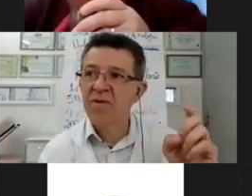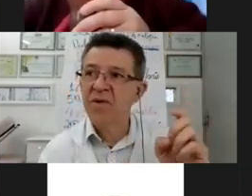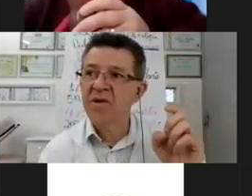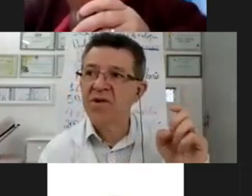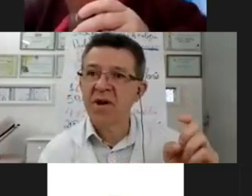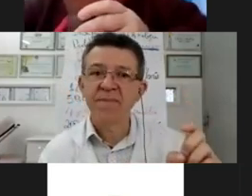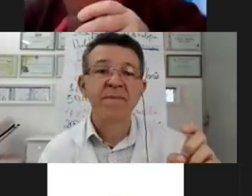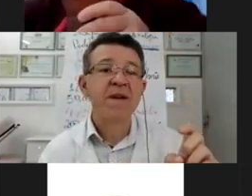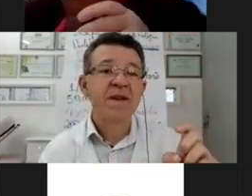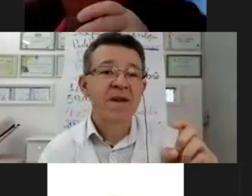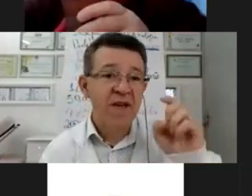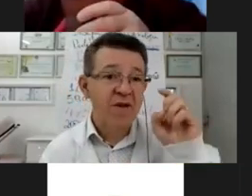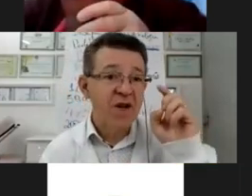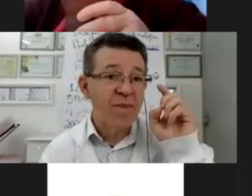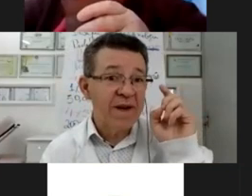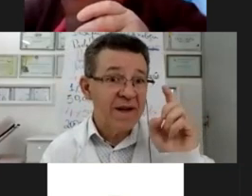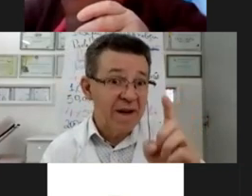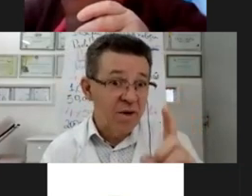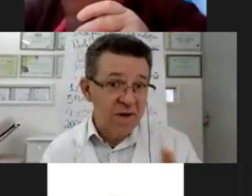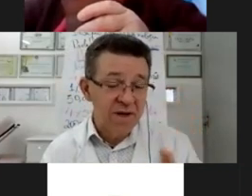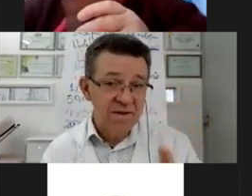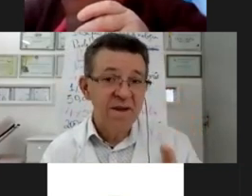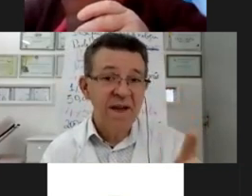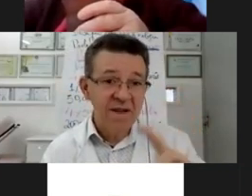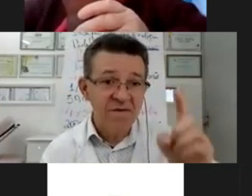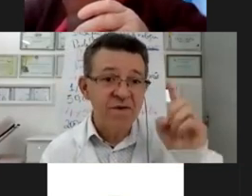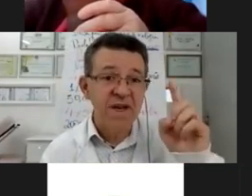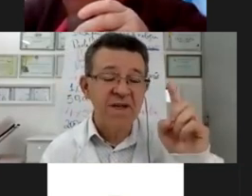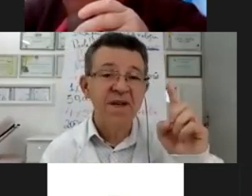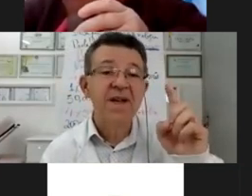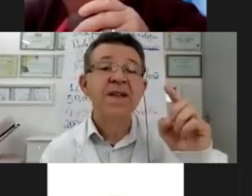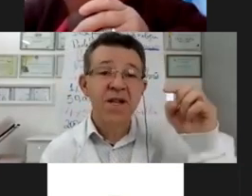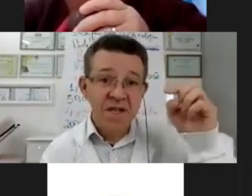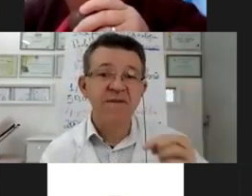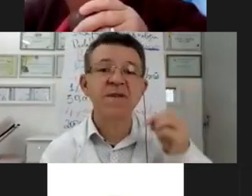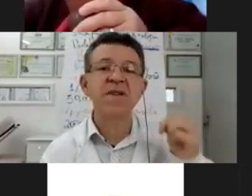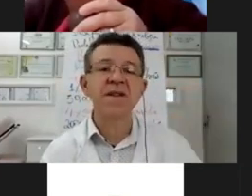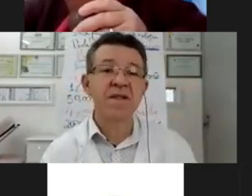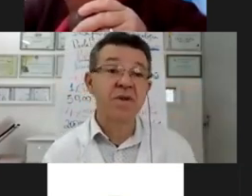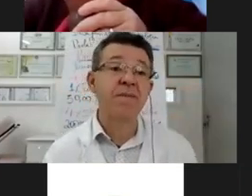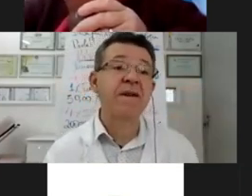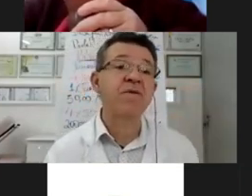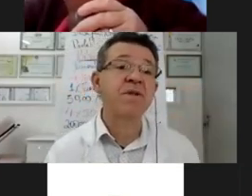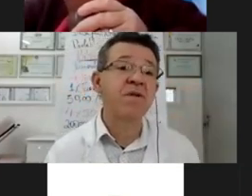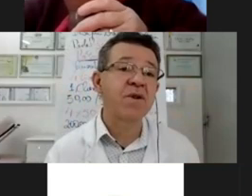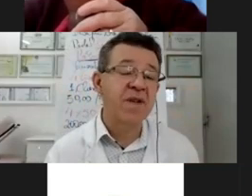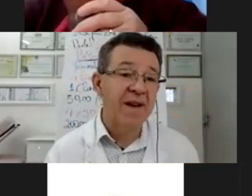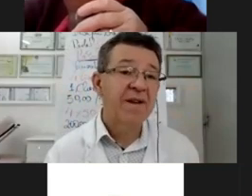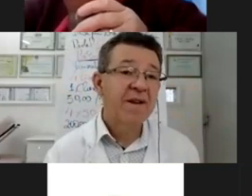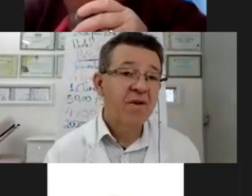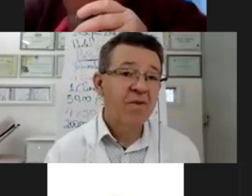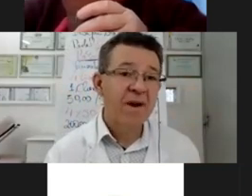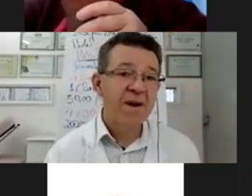do workshop, que eu tenho já uma aluna entre vocês que já teve esse êxito também, conseguiu